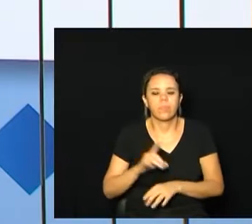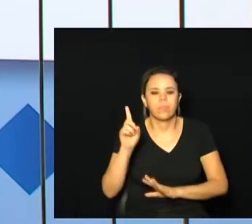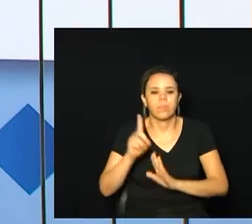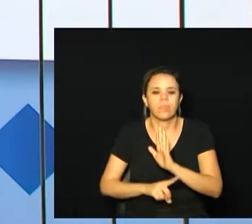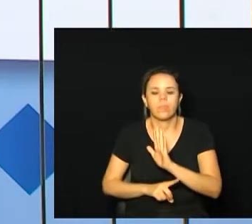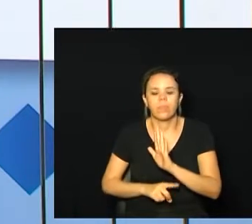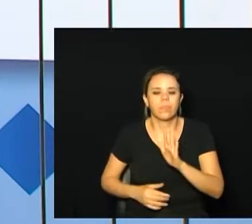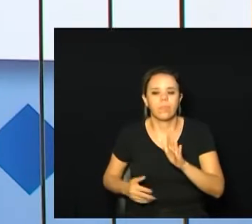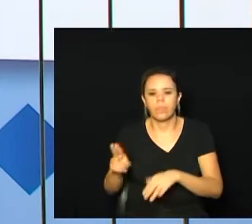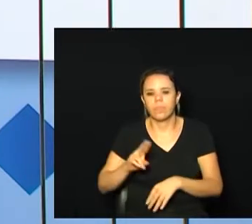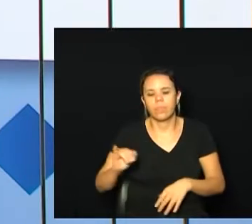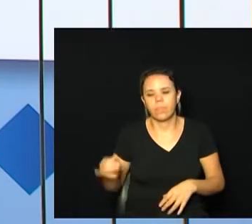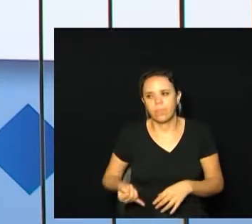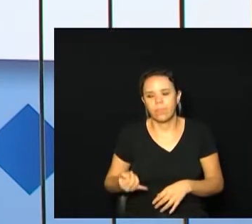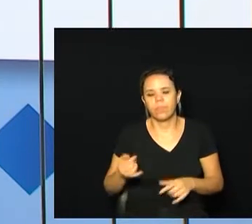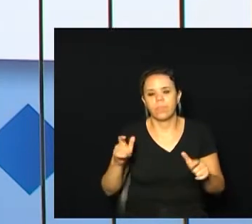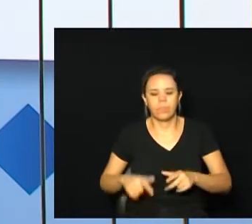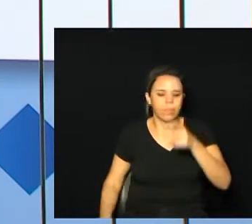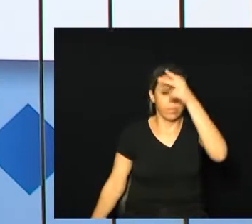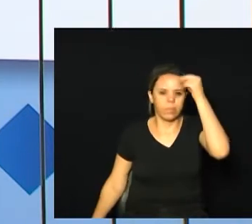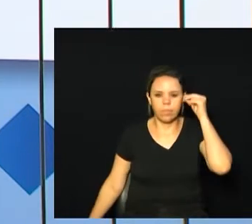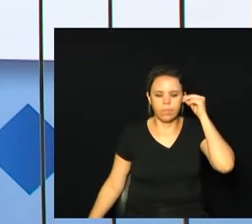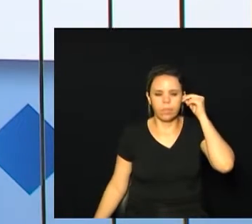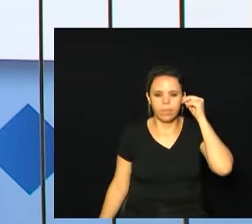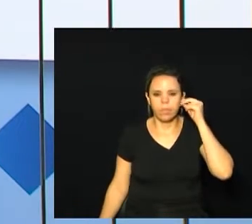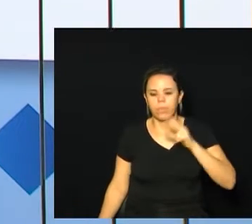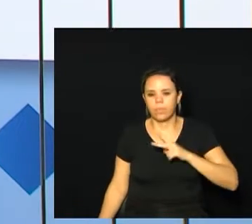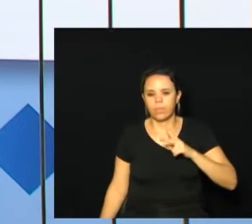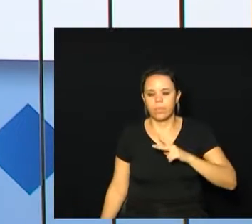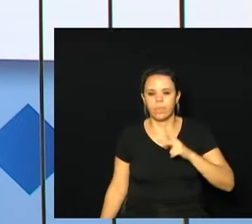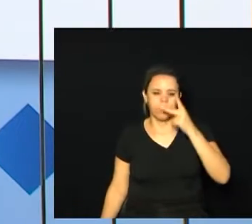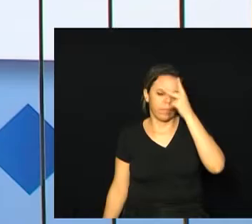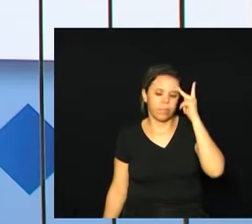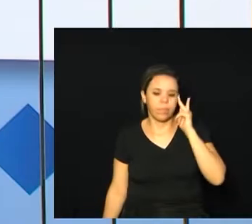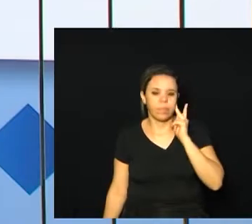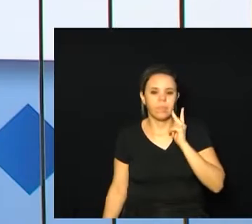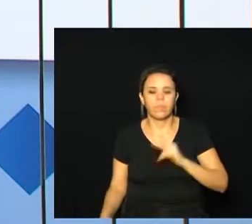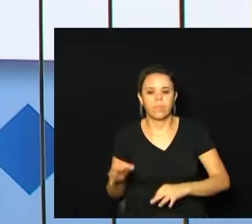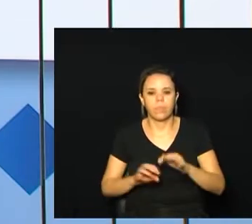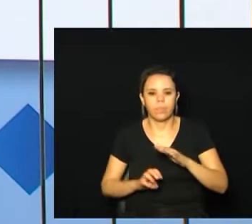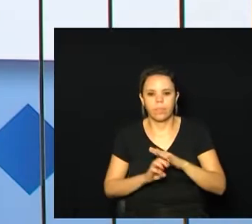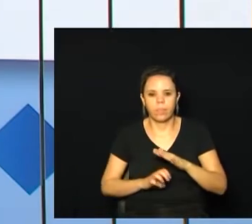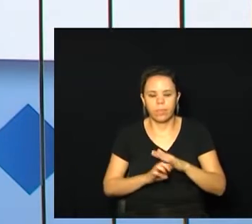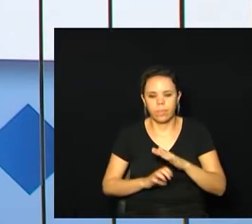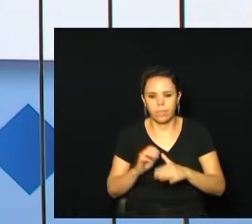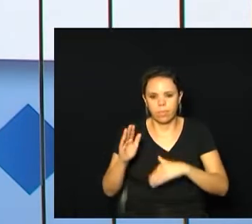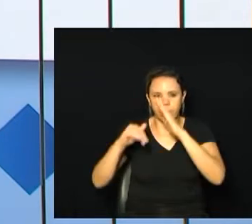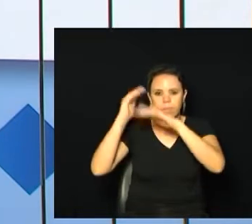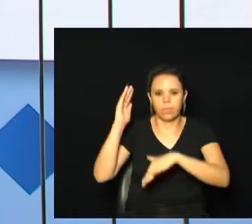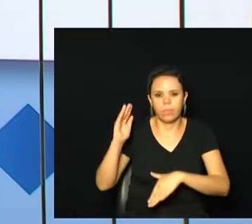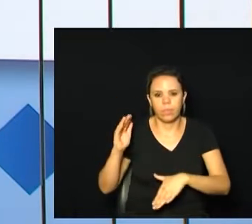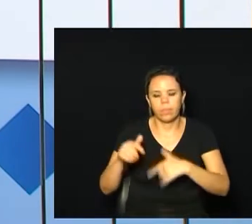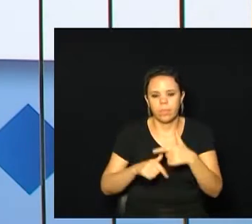direito à utilização de espaços públicos e privados por pessoas físicas e jurídicas para o desenvolvimento